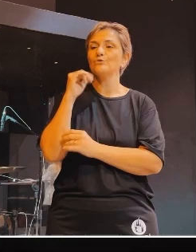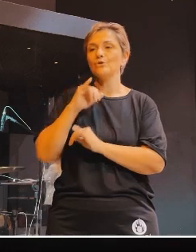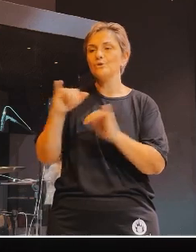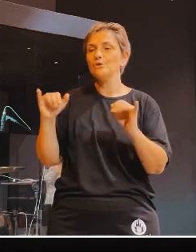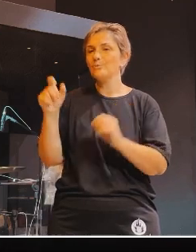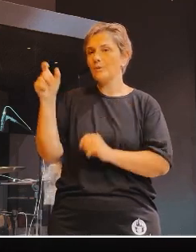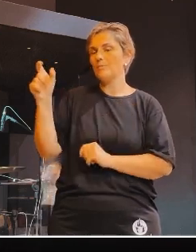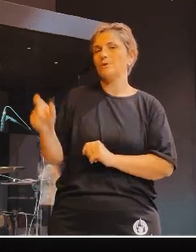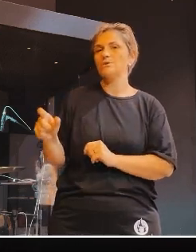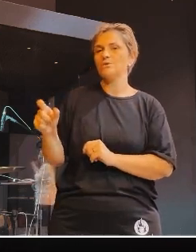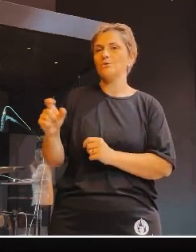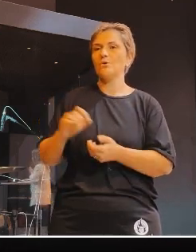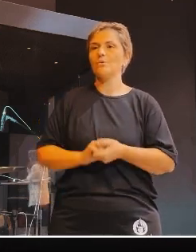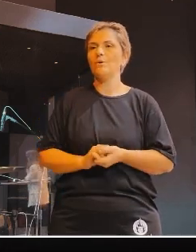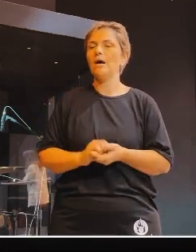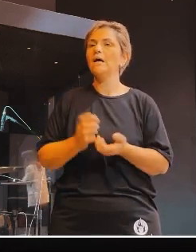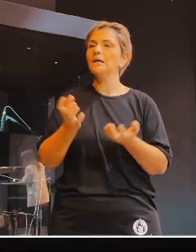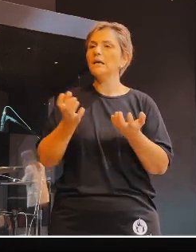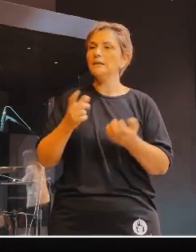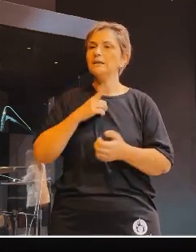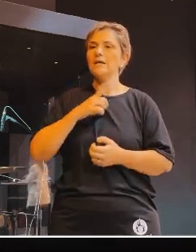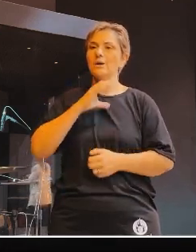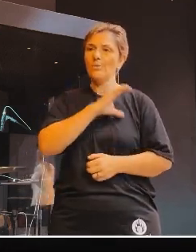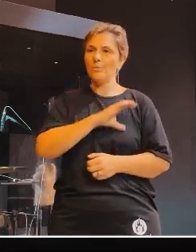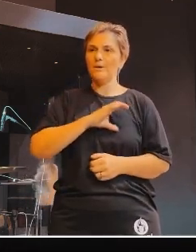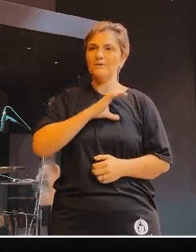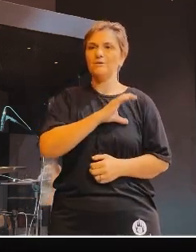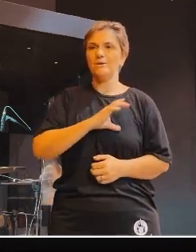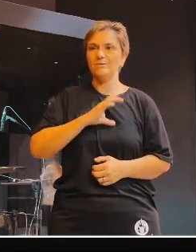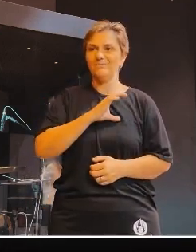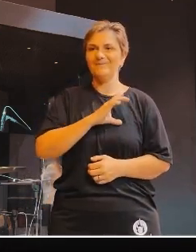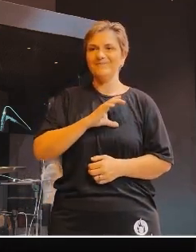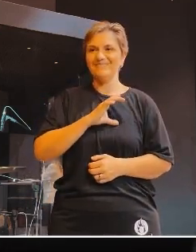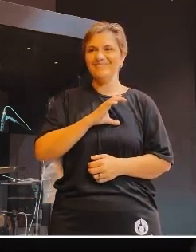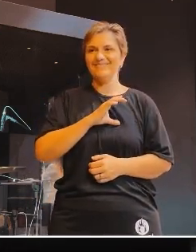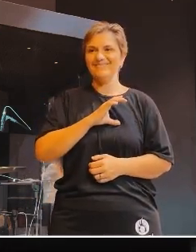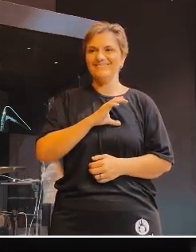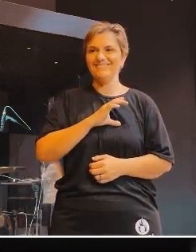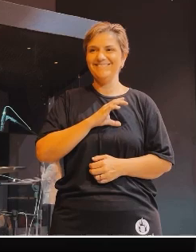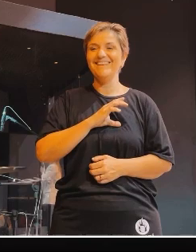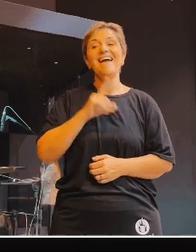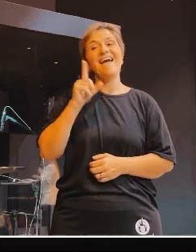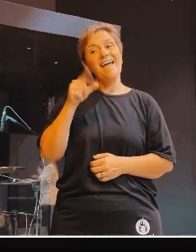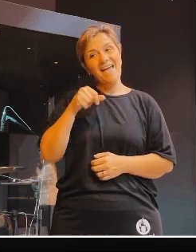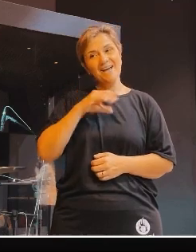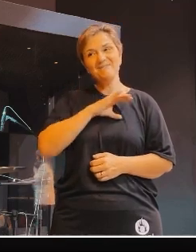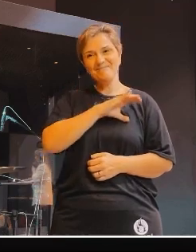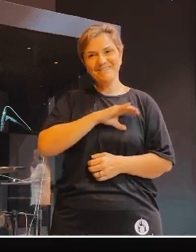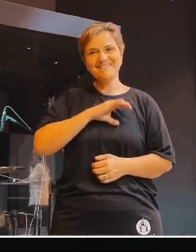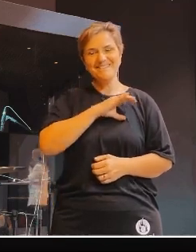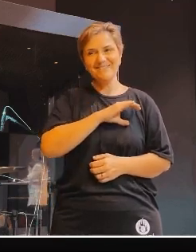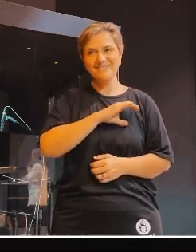lado: quem exerce compaixão é compassivo.